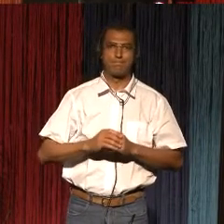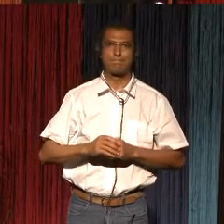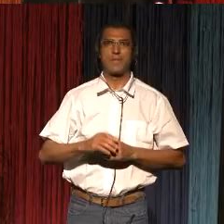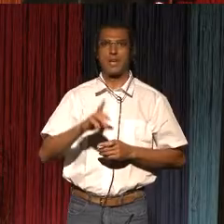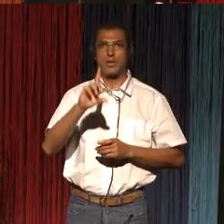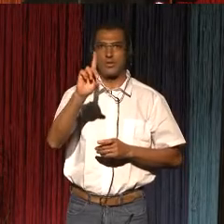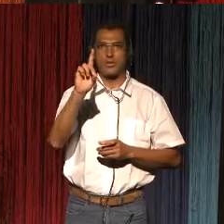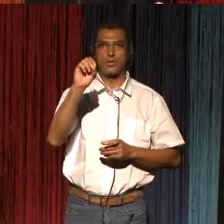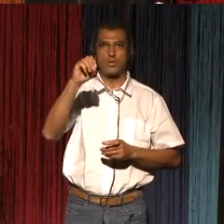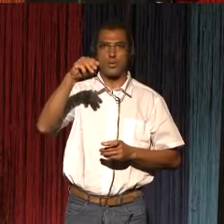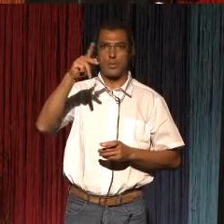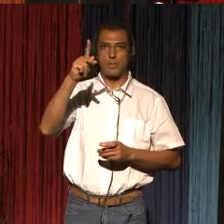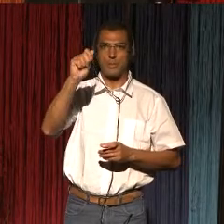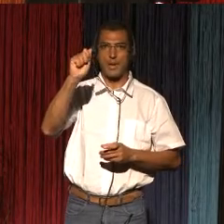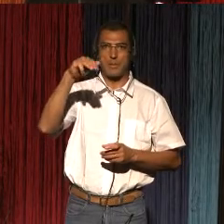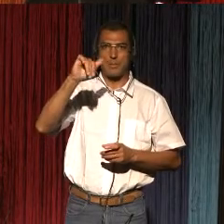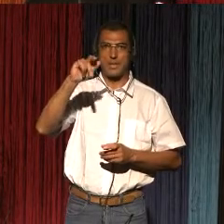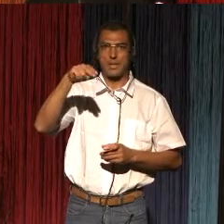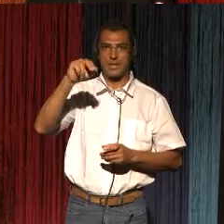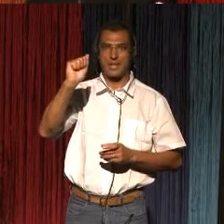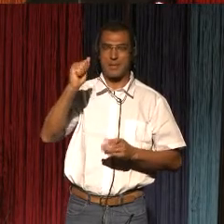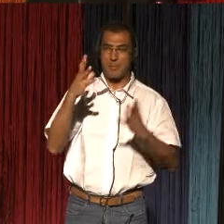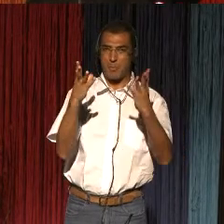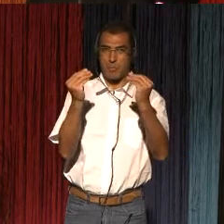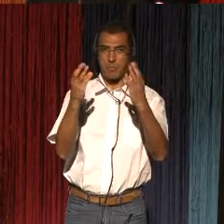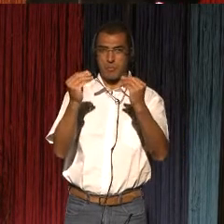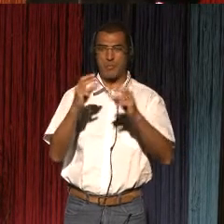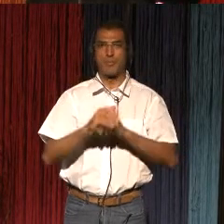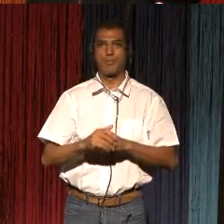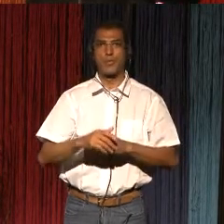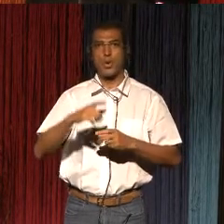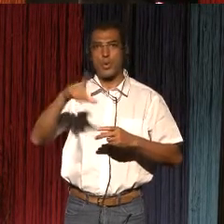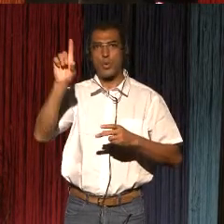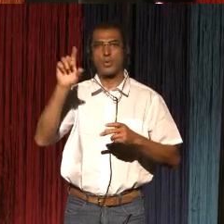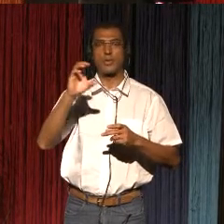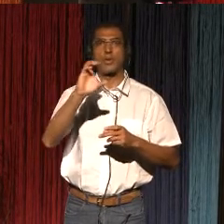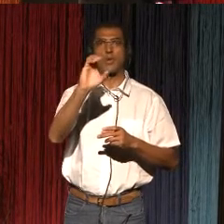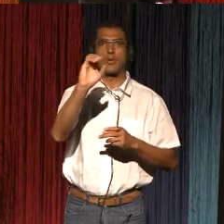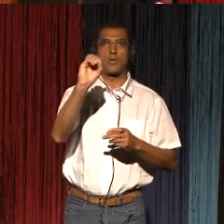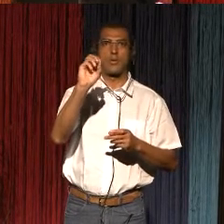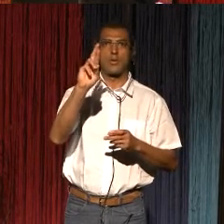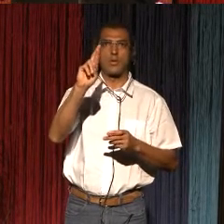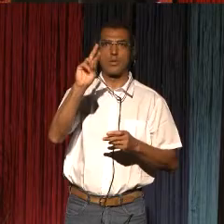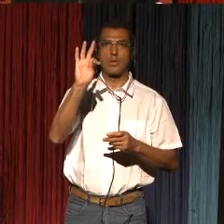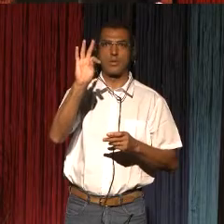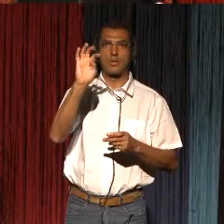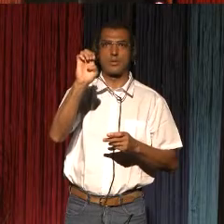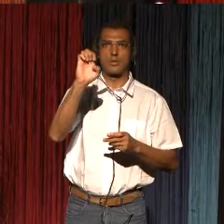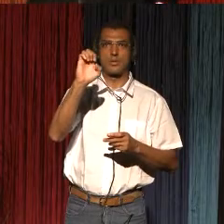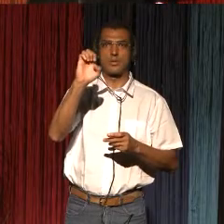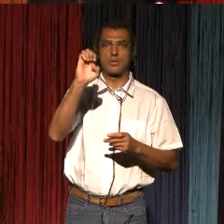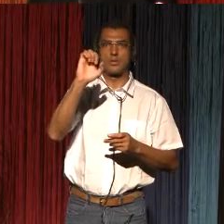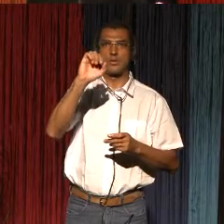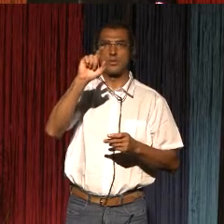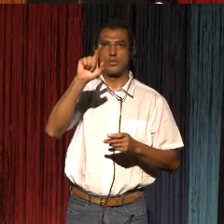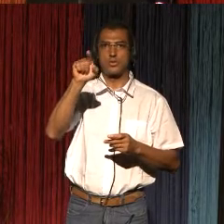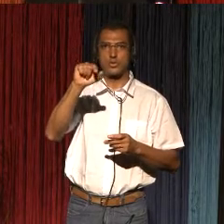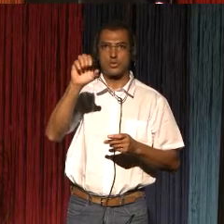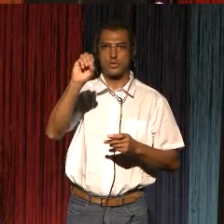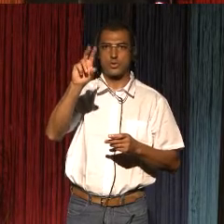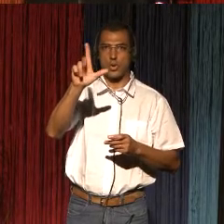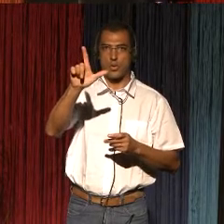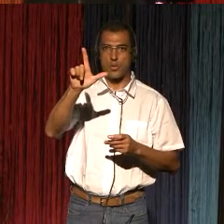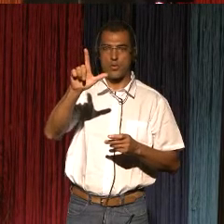nosso organismo secreta cortisol e a gente tem receptores para o cortisol mais no córtex pré-frontal que em qualquer outra